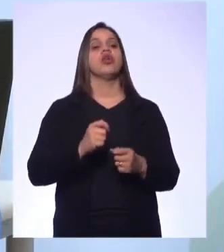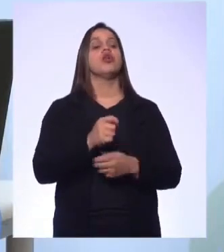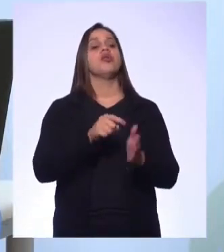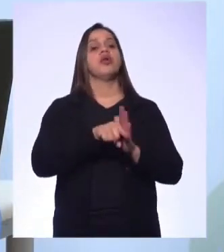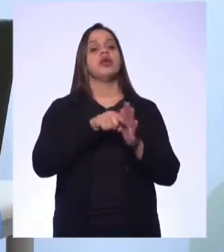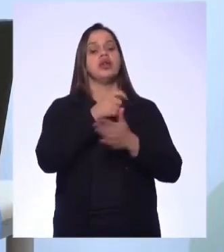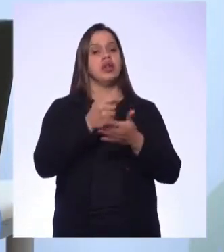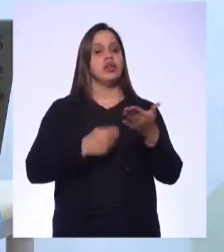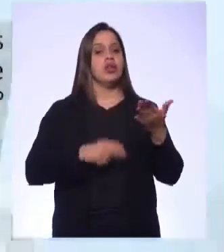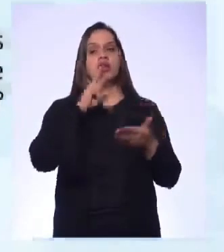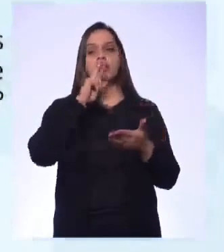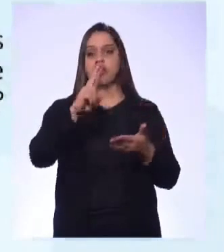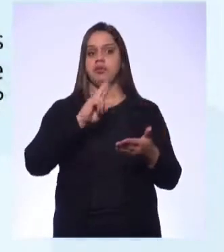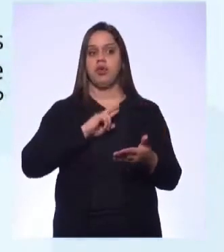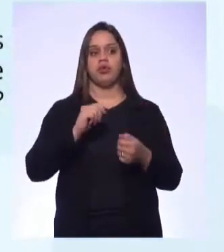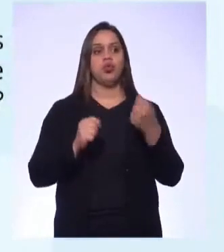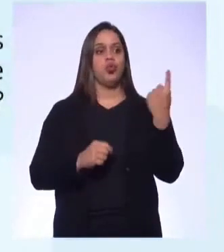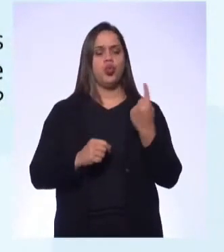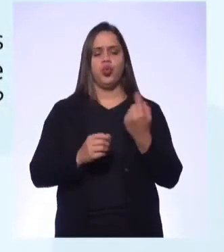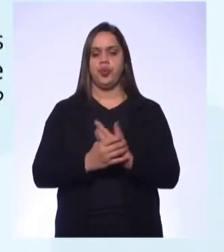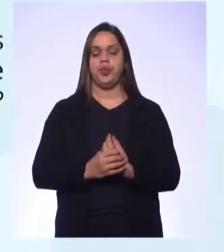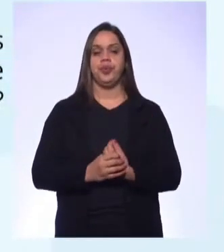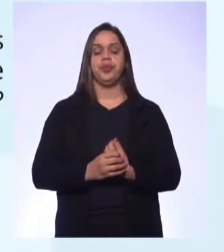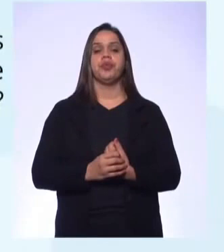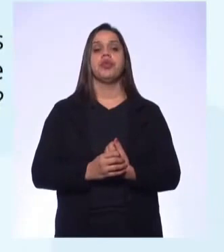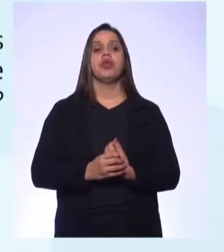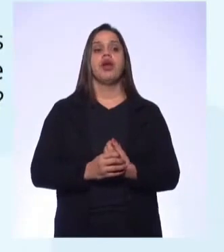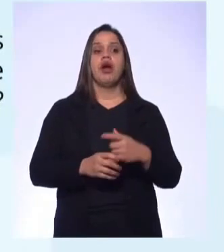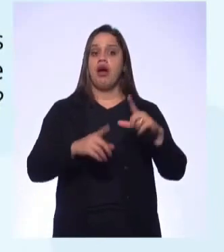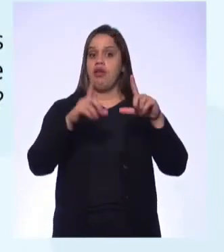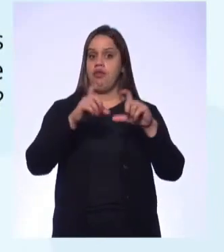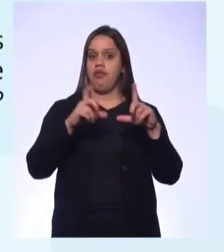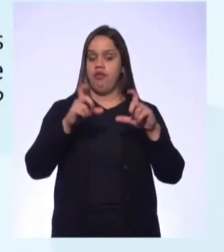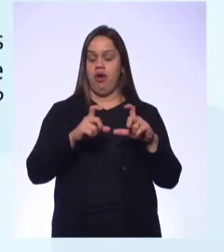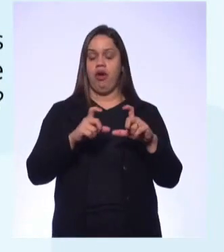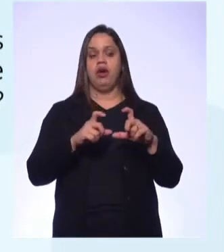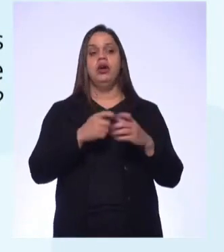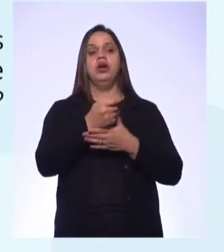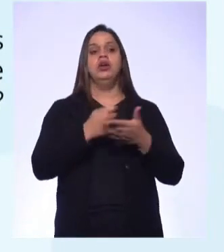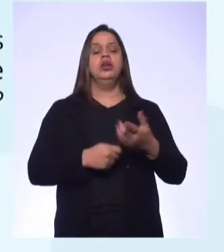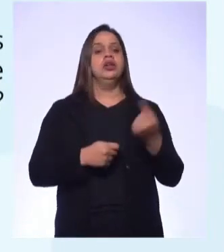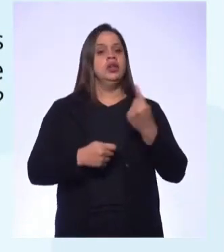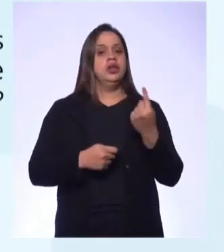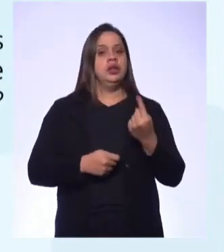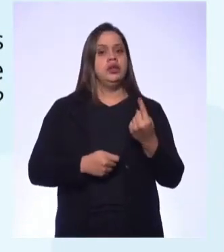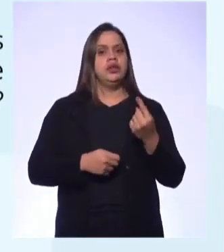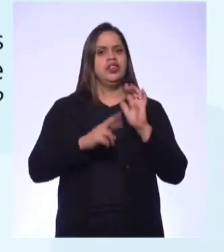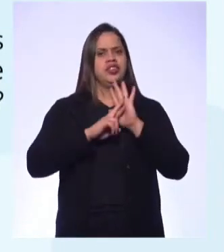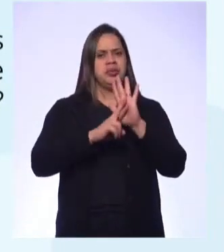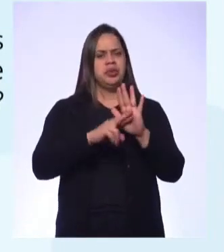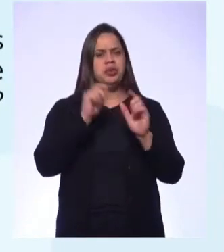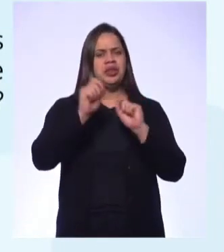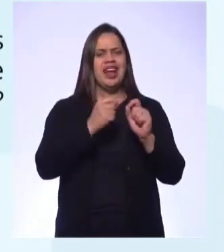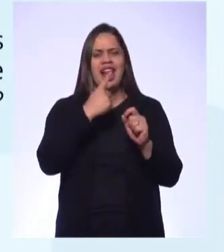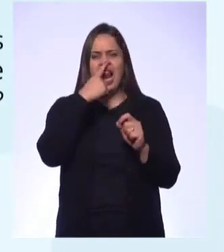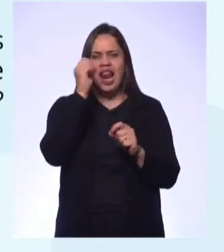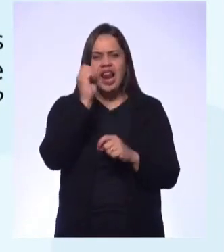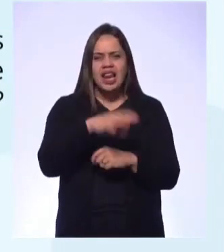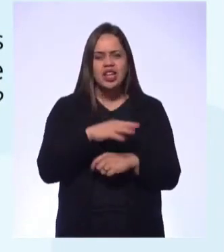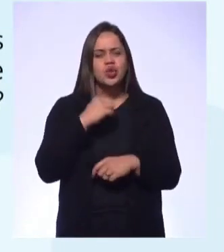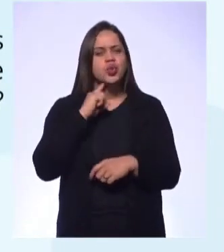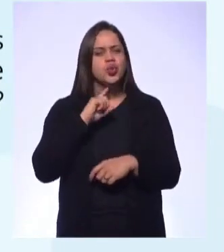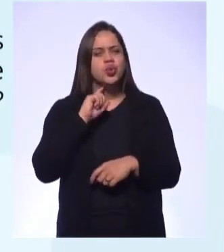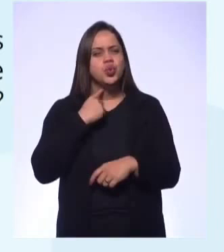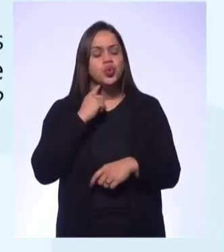textual. Respondam aí para mim. 1. A foto, texto 1, é representada por muito lixo. Quem, em sua opinião,